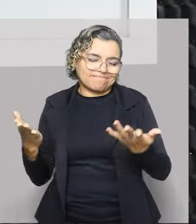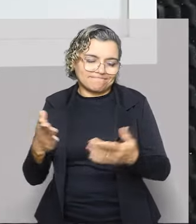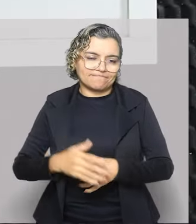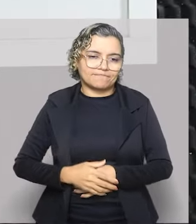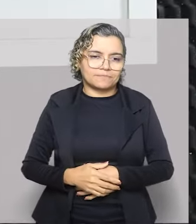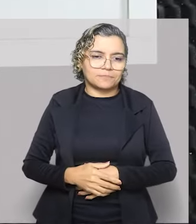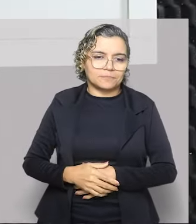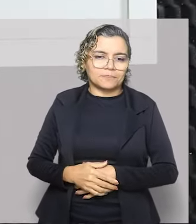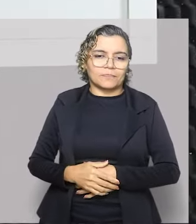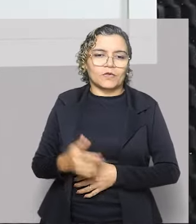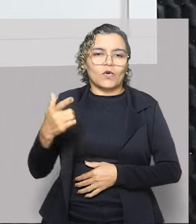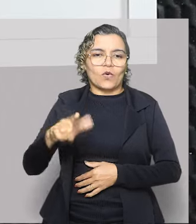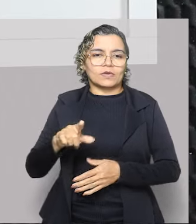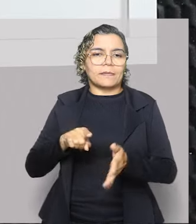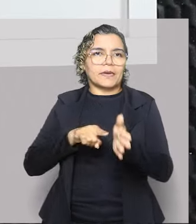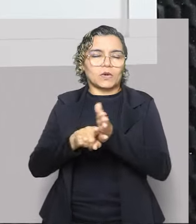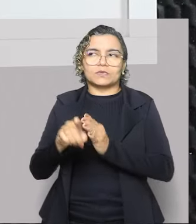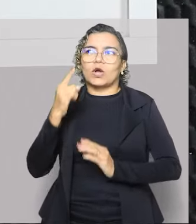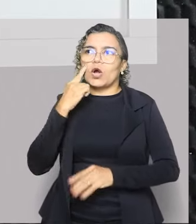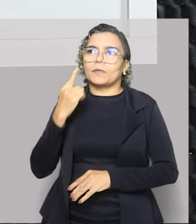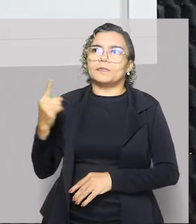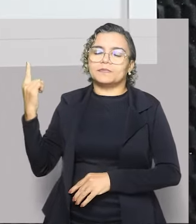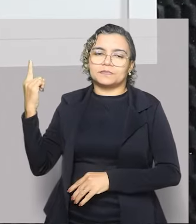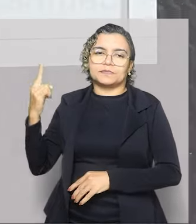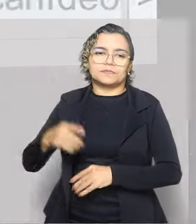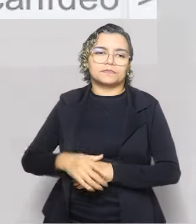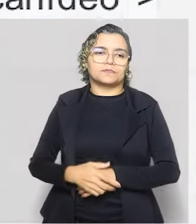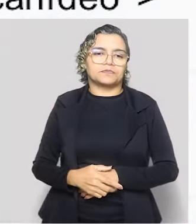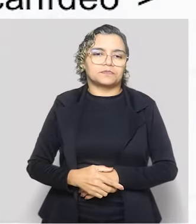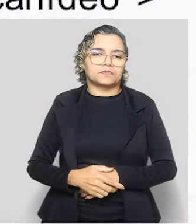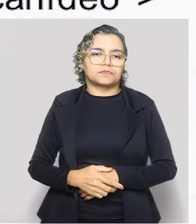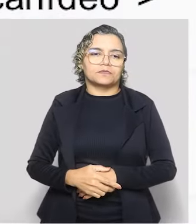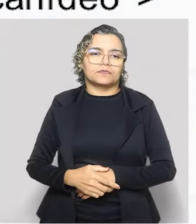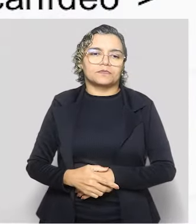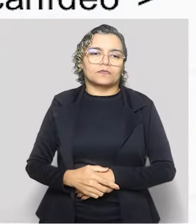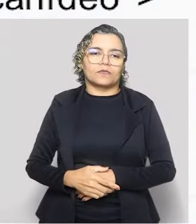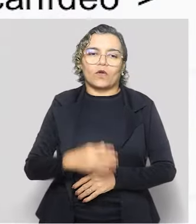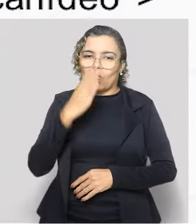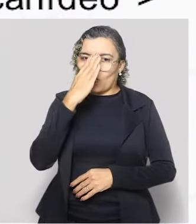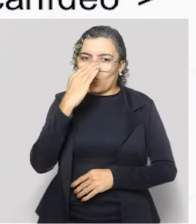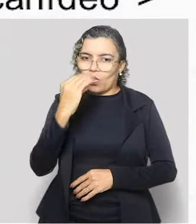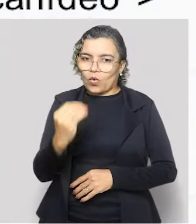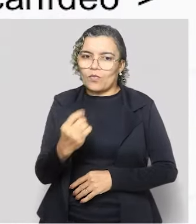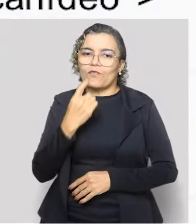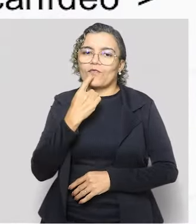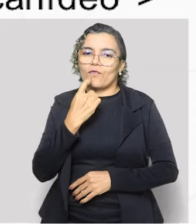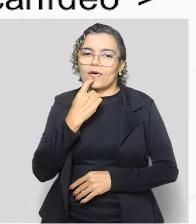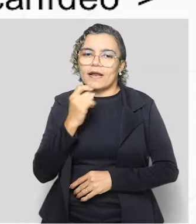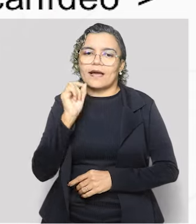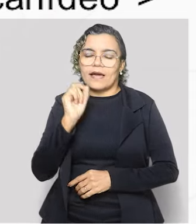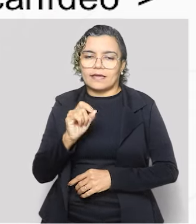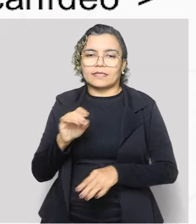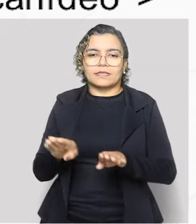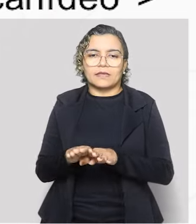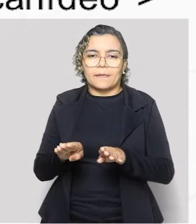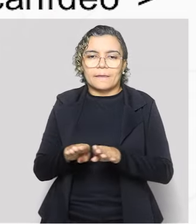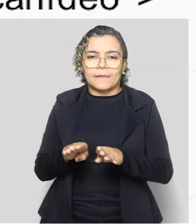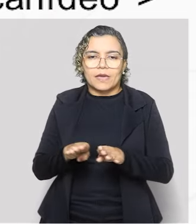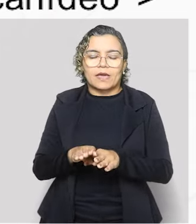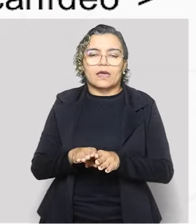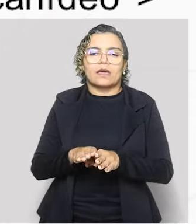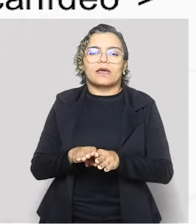mais uma questão fala o seguinte o lobo guará e a onça são dois exemplares da